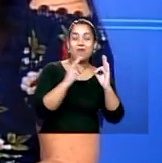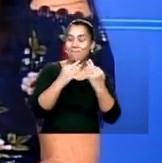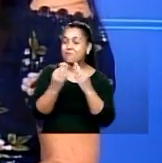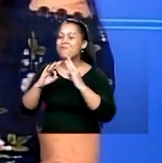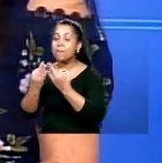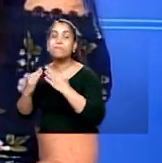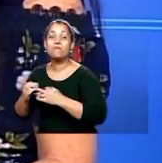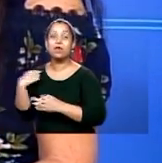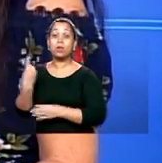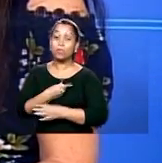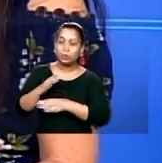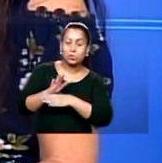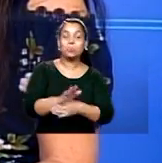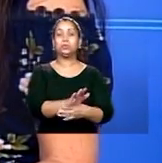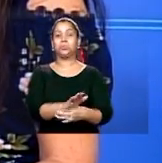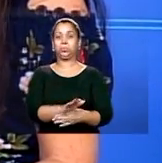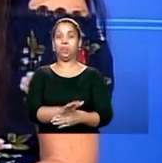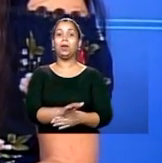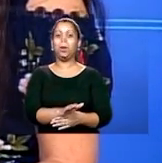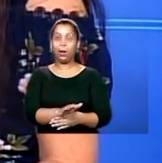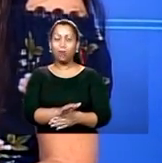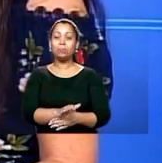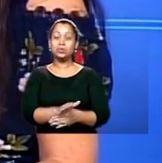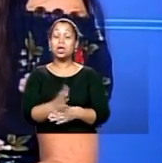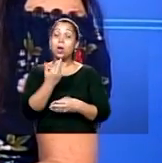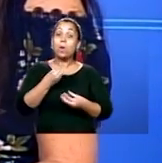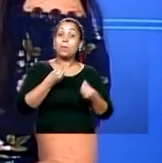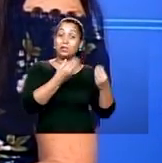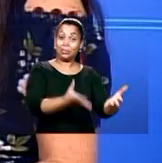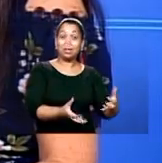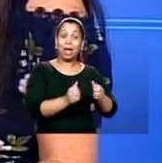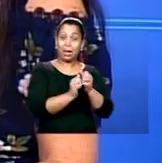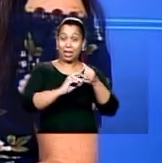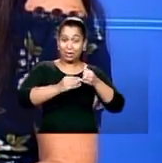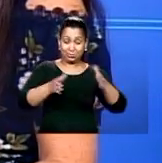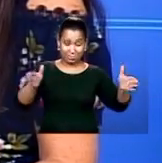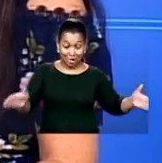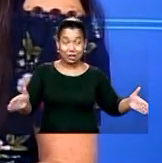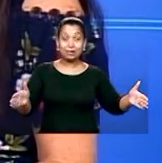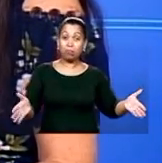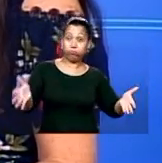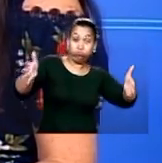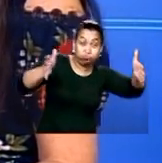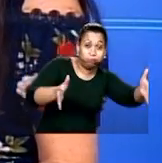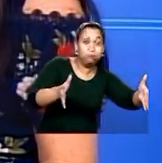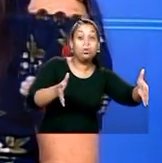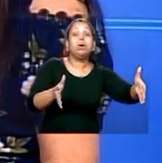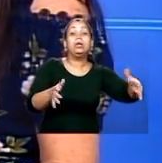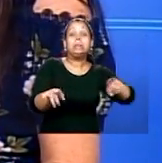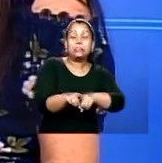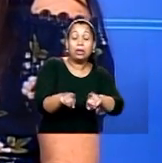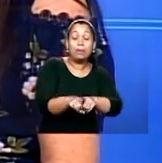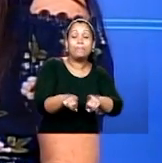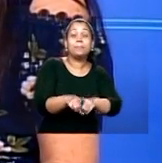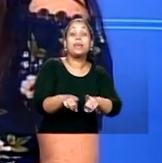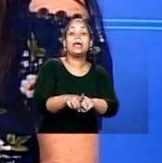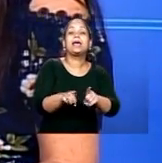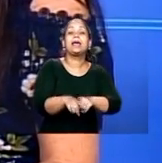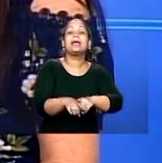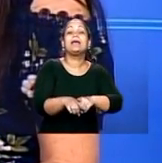gente direciona o alimento, as cestas, né, montadas para instituições dentro do